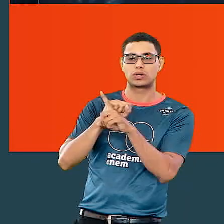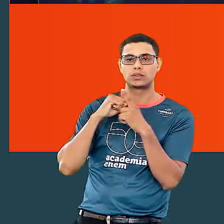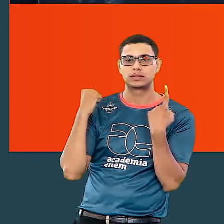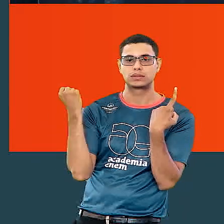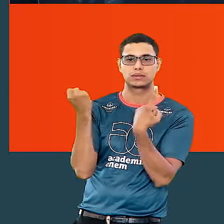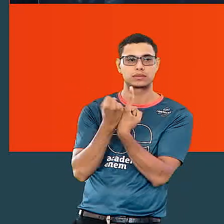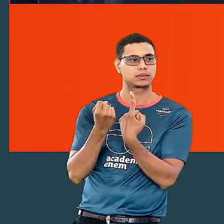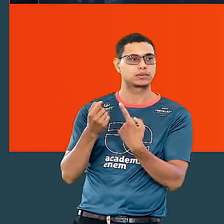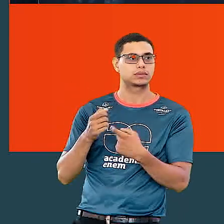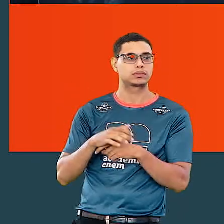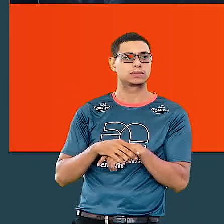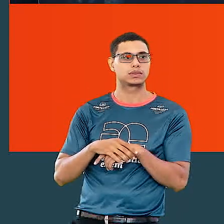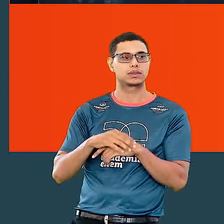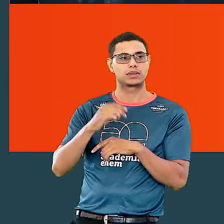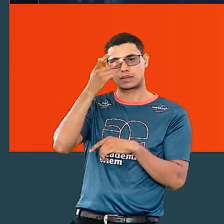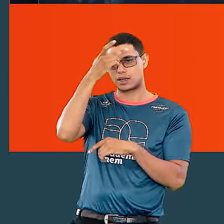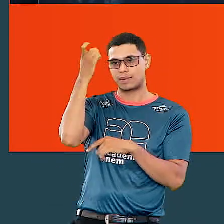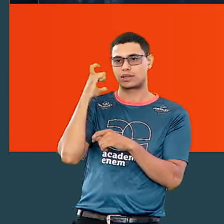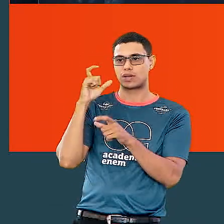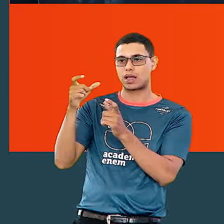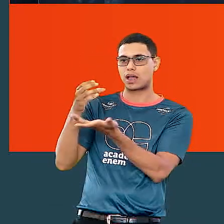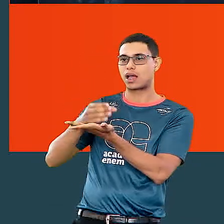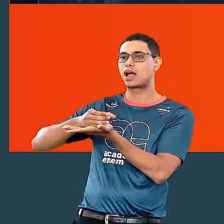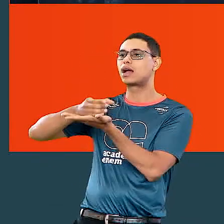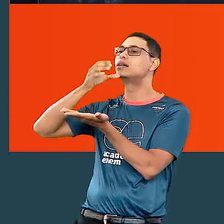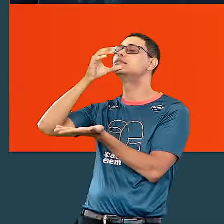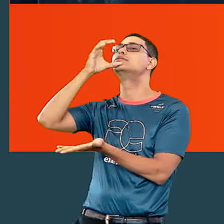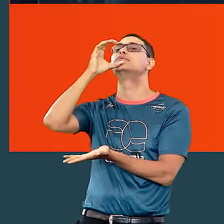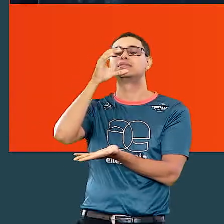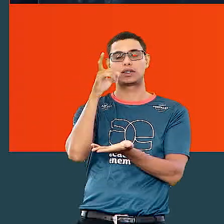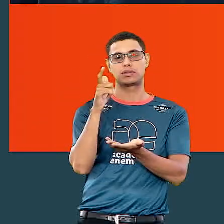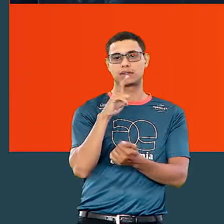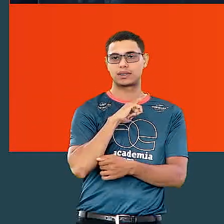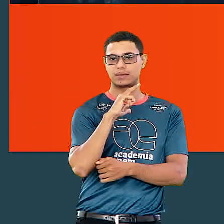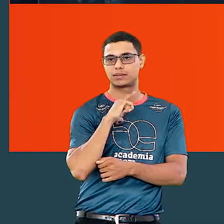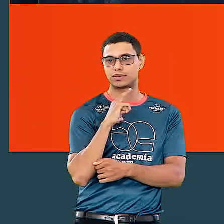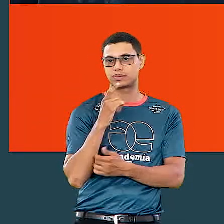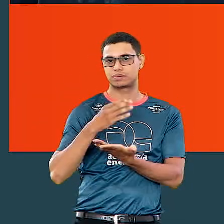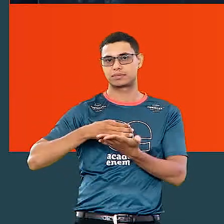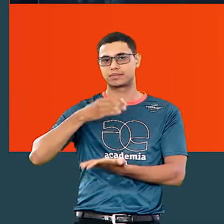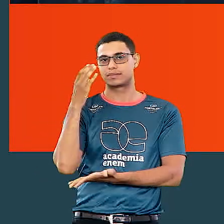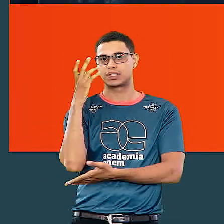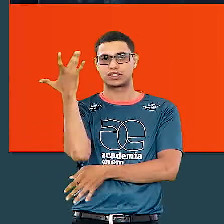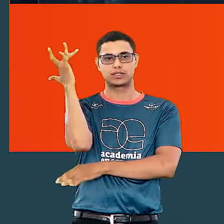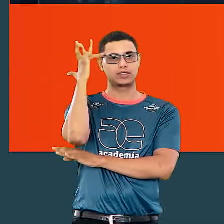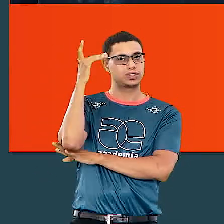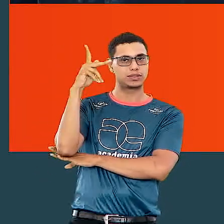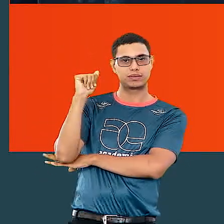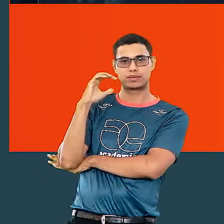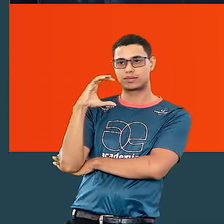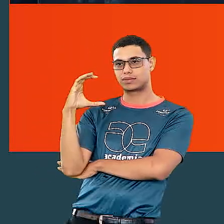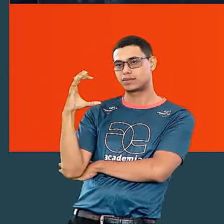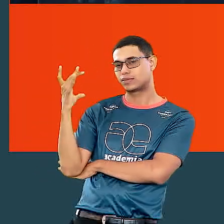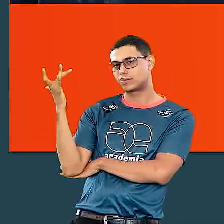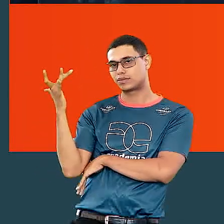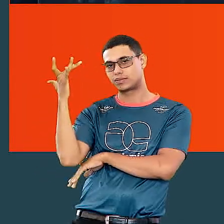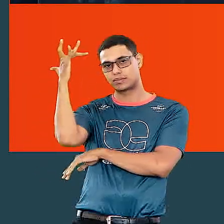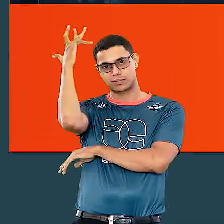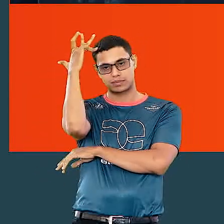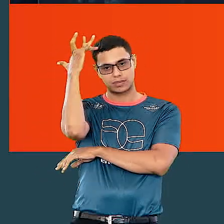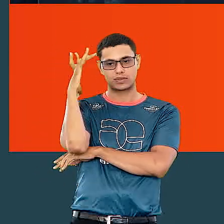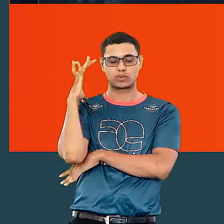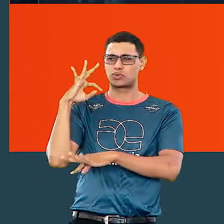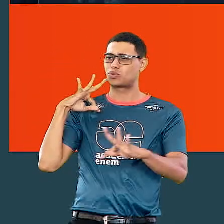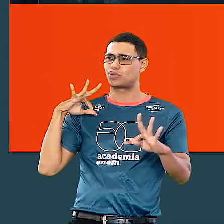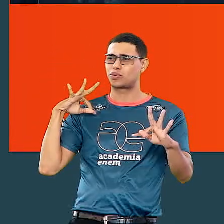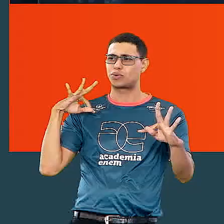vida que eu falo isso, alguém levanta a garrafa da Paco e bebe água para poder dizer, eu tenho uma garrafa da Paco. Para poder mostrar que é Jared. Todo mundo faz isso.